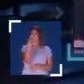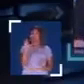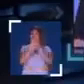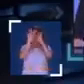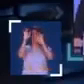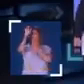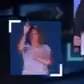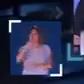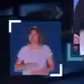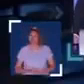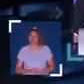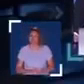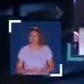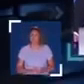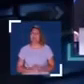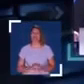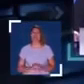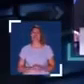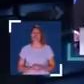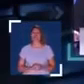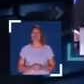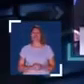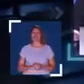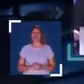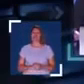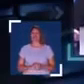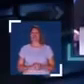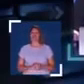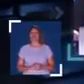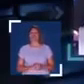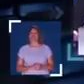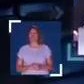Glória a Deus. Candidato, o Boulos, 30 segundos. Glória a Deus.